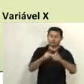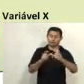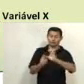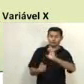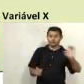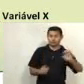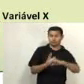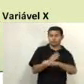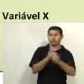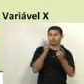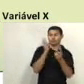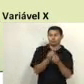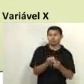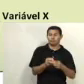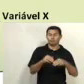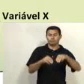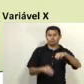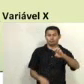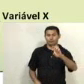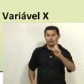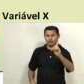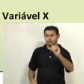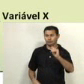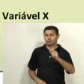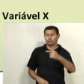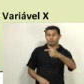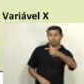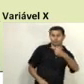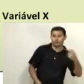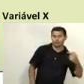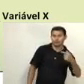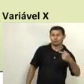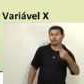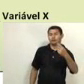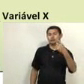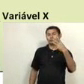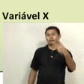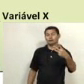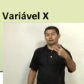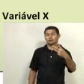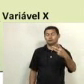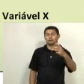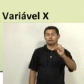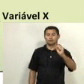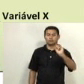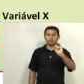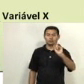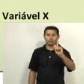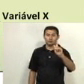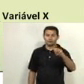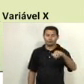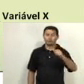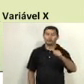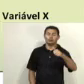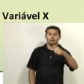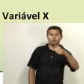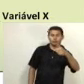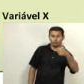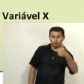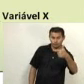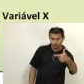mesmo cálculo. Média menos 3 sigma. 12.000